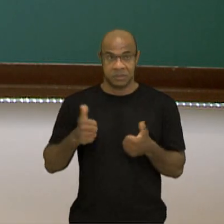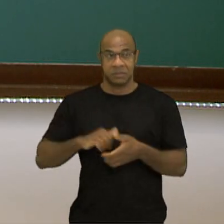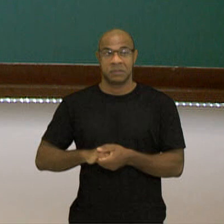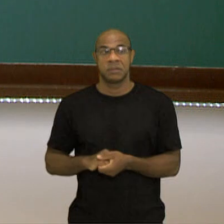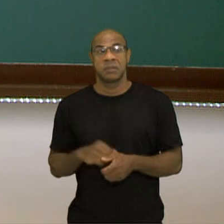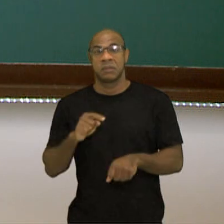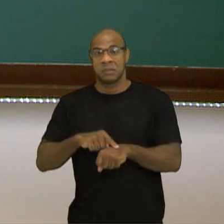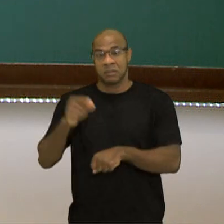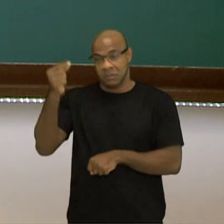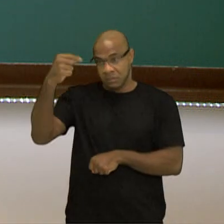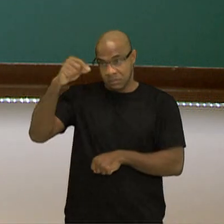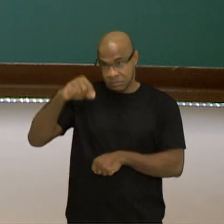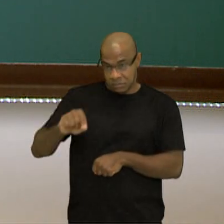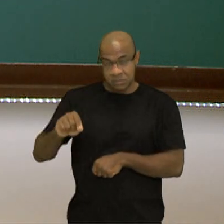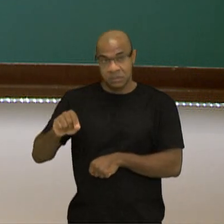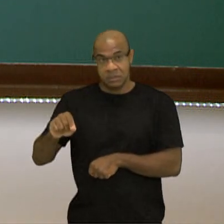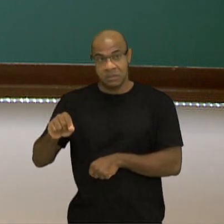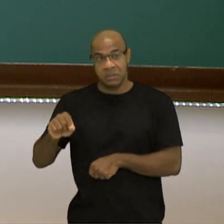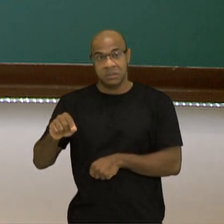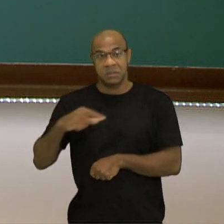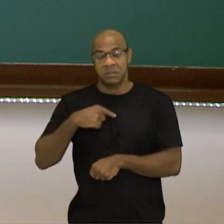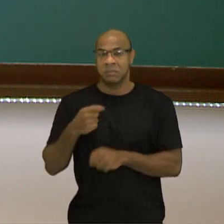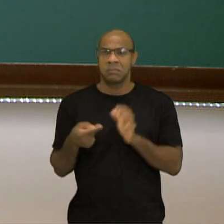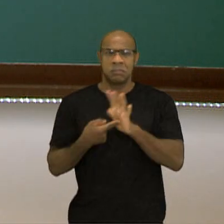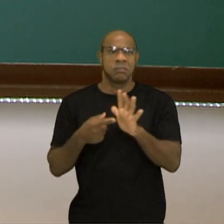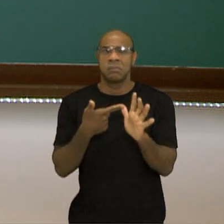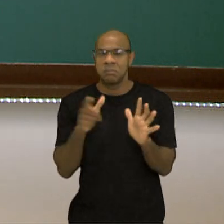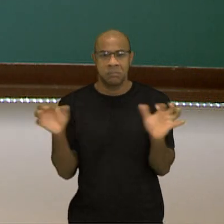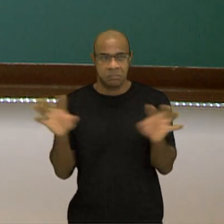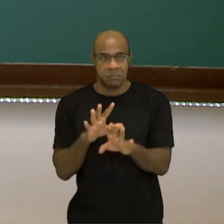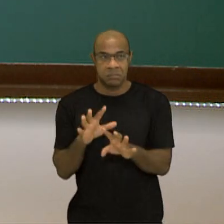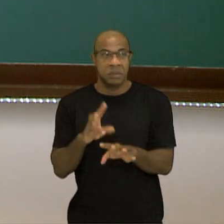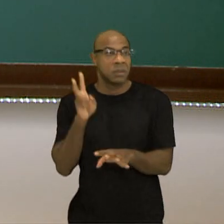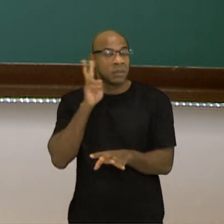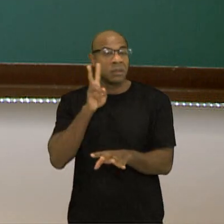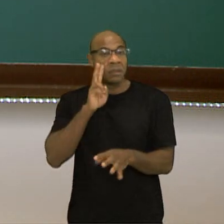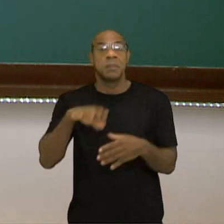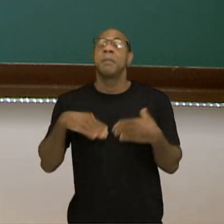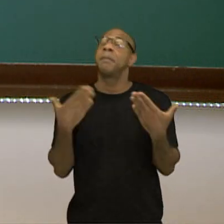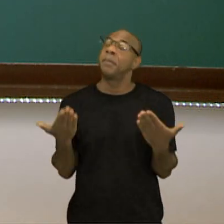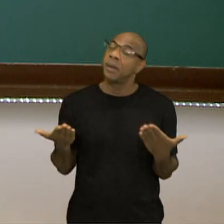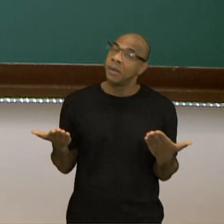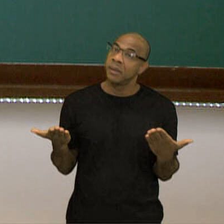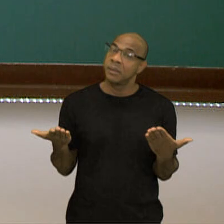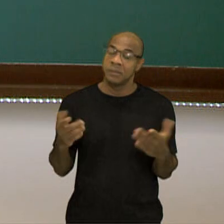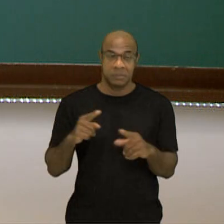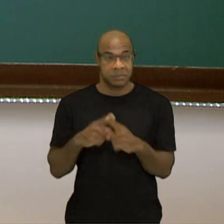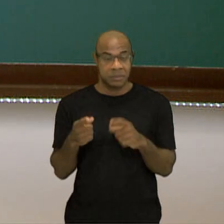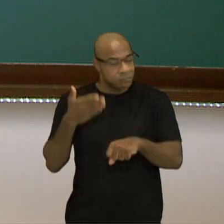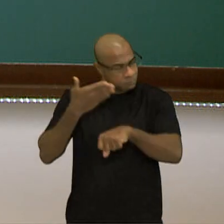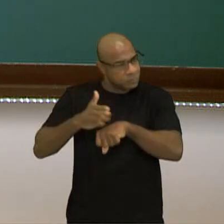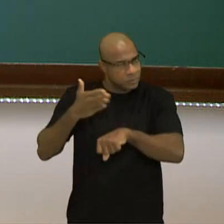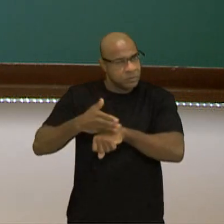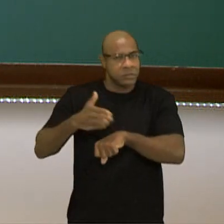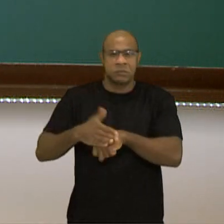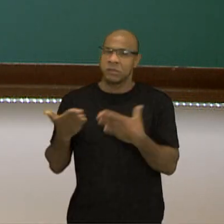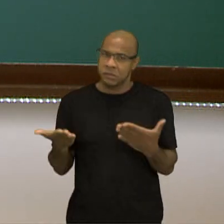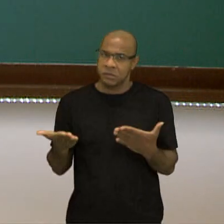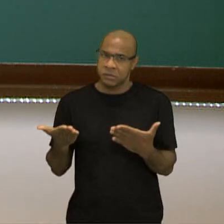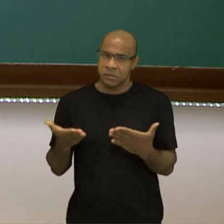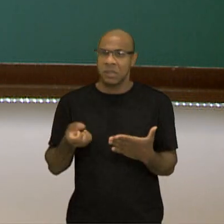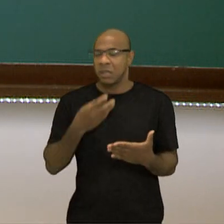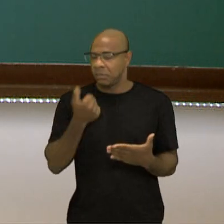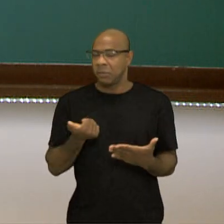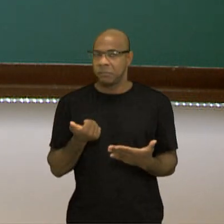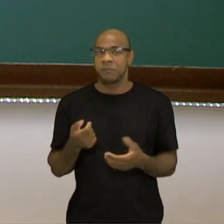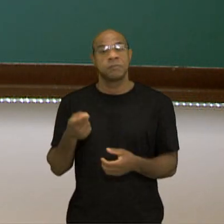gente corrigir, se eu não me engano aqui não vai aparecer completo agora, não me lembro. Mas, pratica. Acho que é válido,